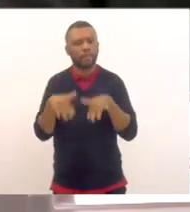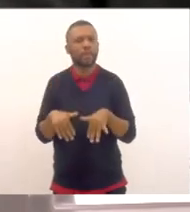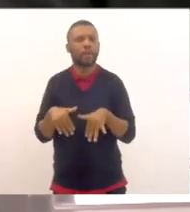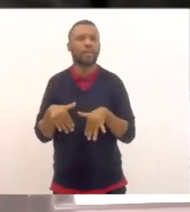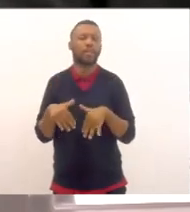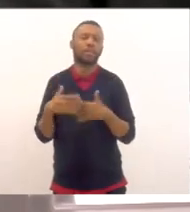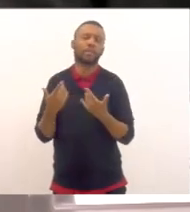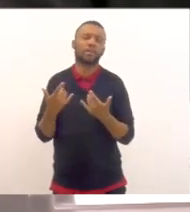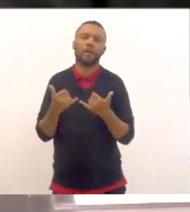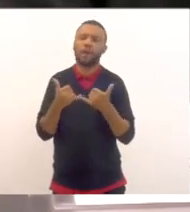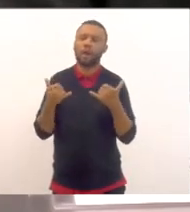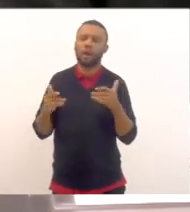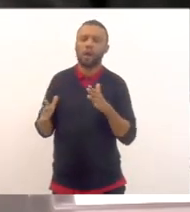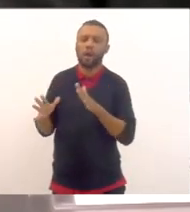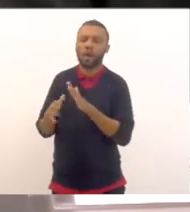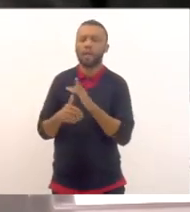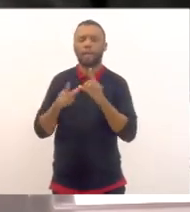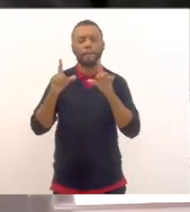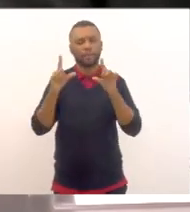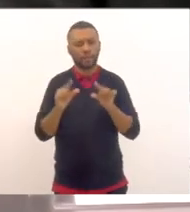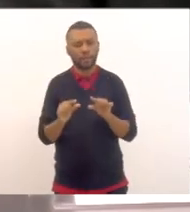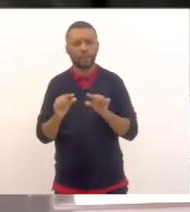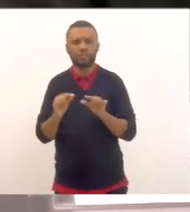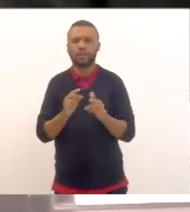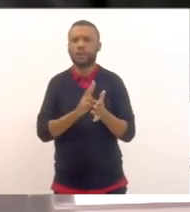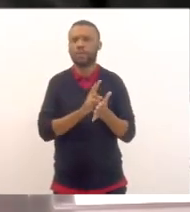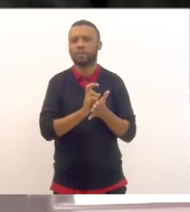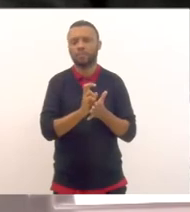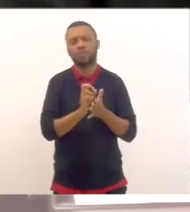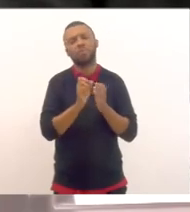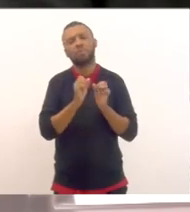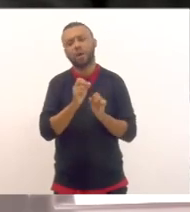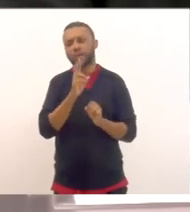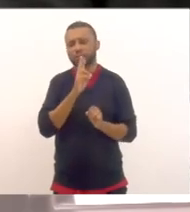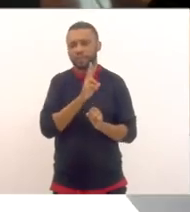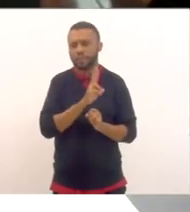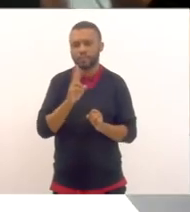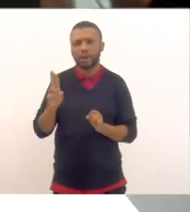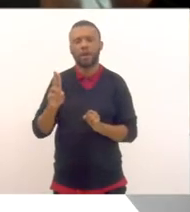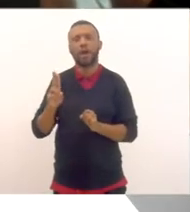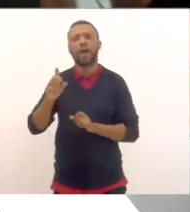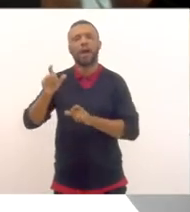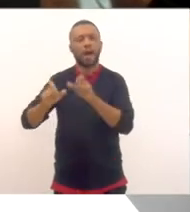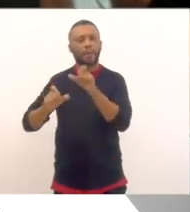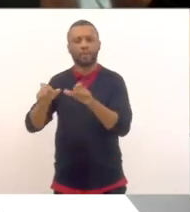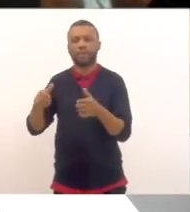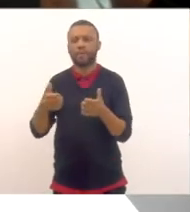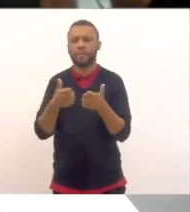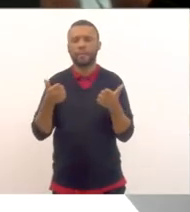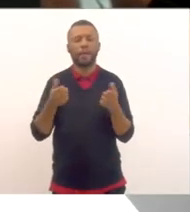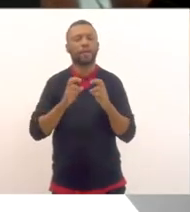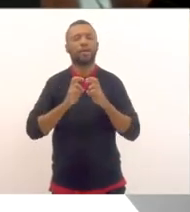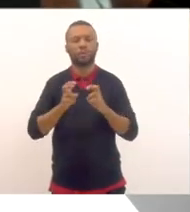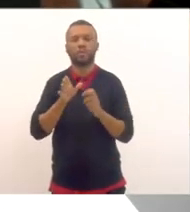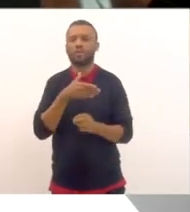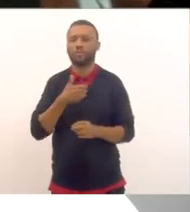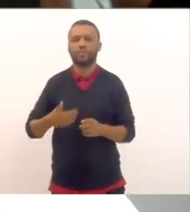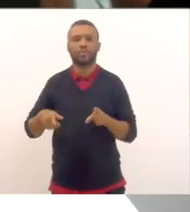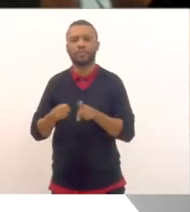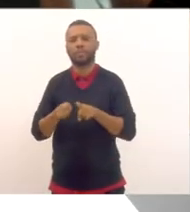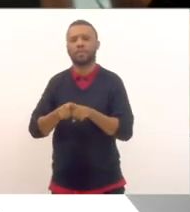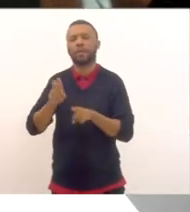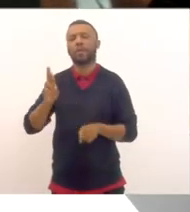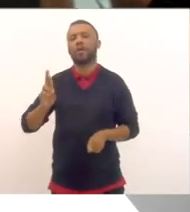acabar com furto de cabos para minimizar para que a própria SuperVia possa dar uma resposta ao usuário e o governo também que o governo é responsável